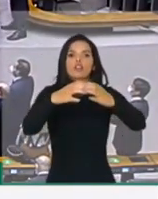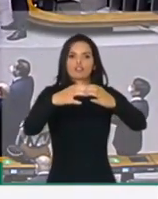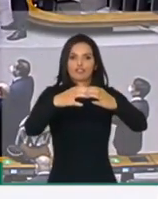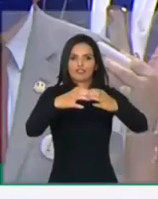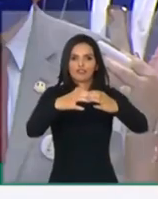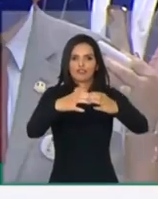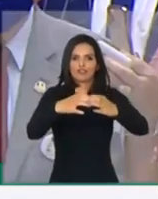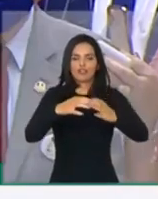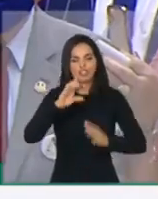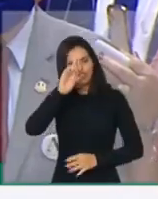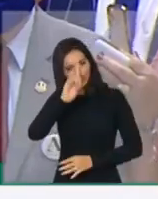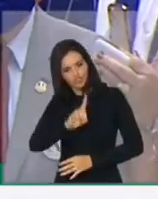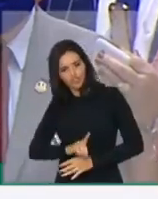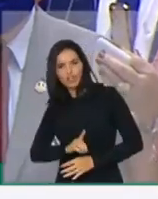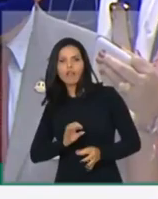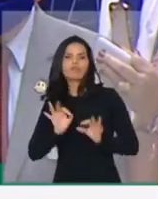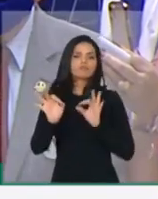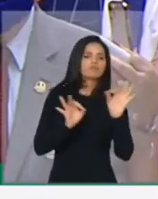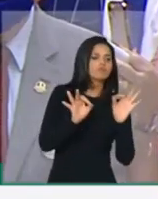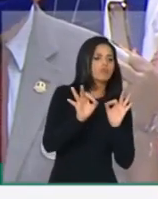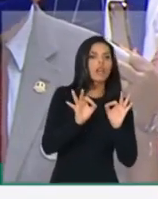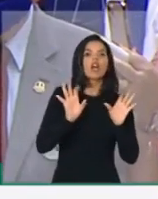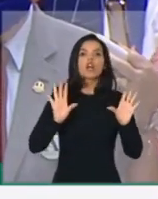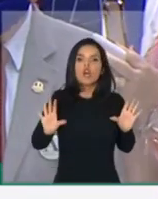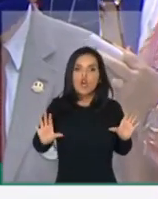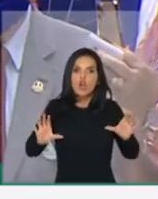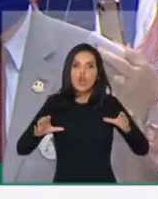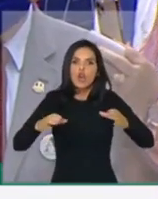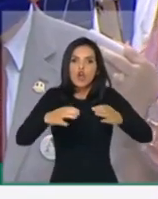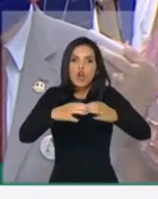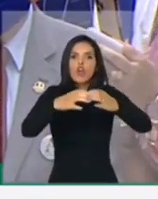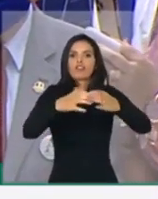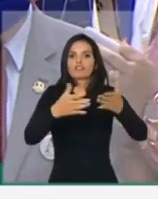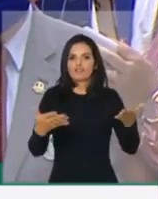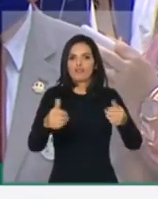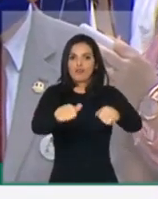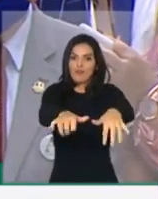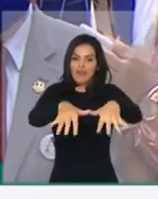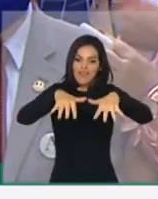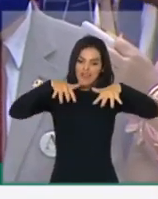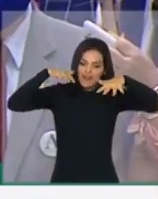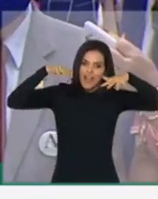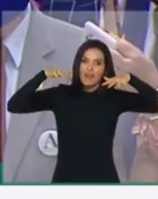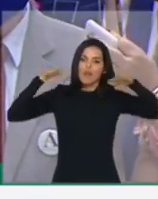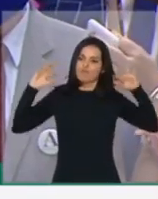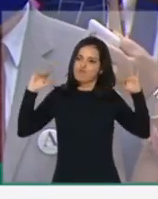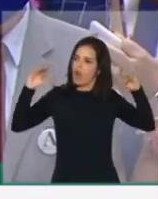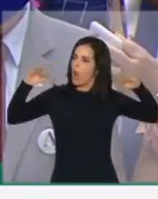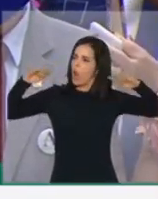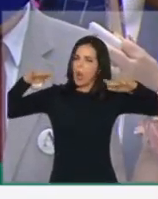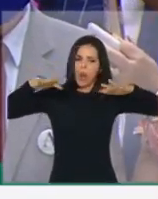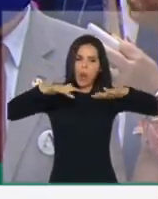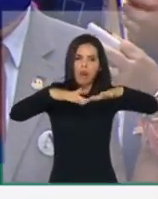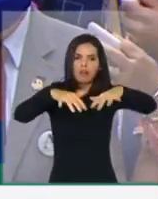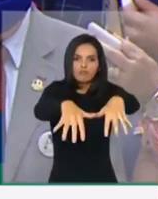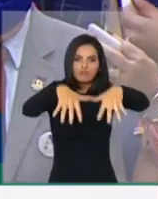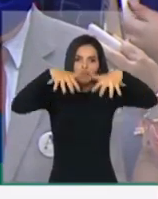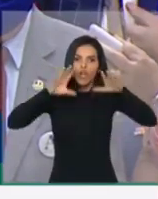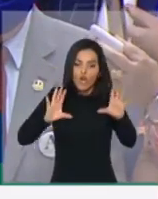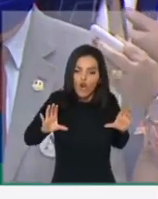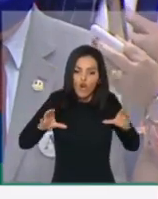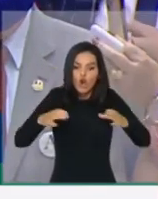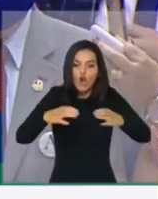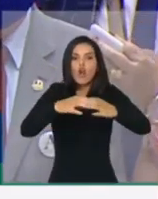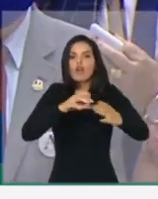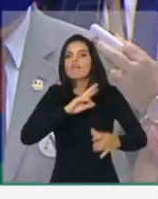ser coletiva. O serviço do plenário, que é o coletivo por natureza. Não nos esqueçamos de um recado